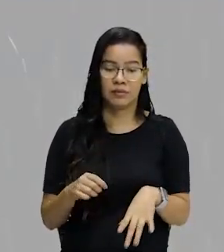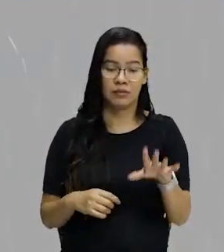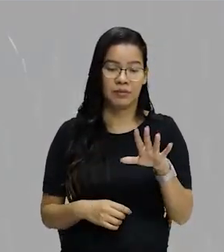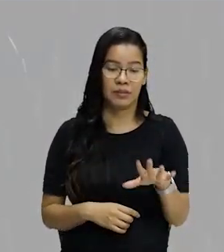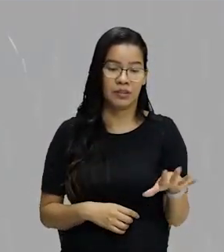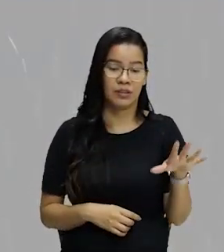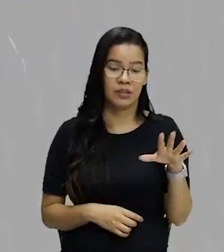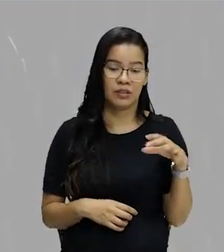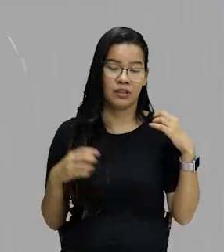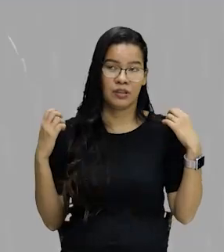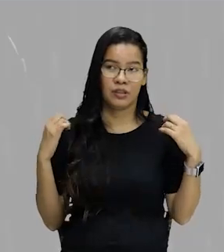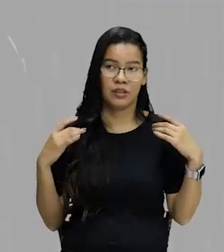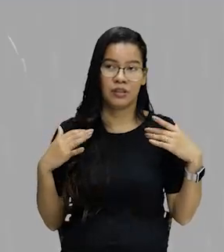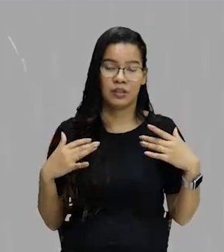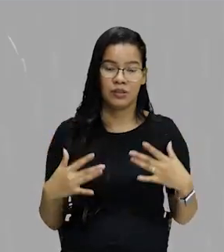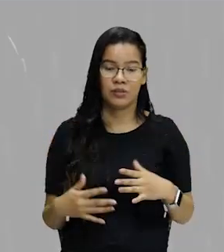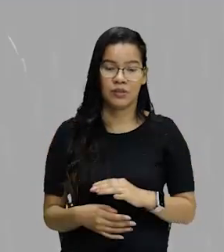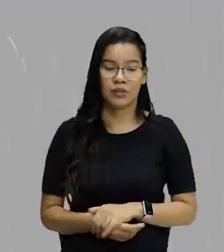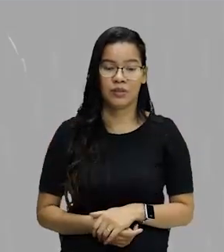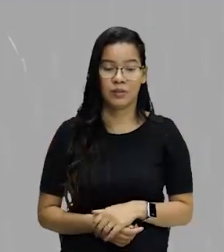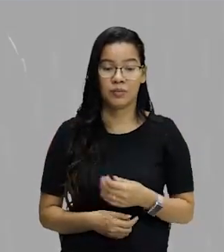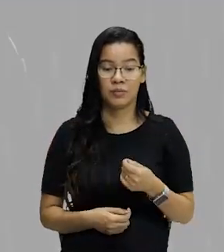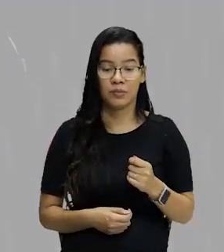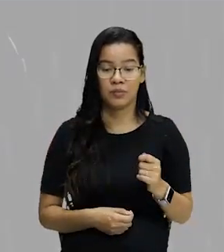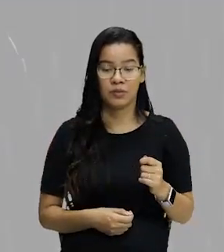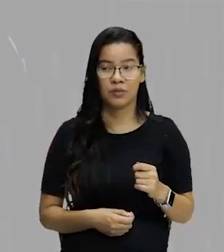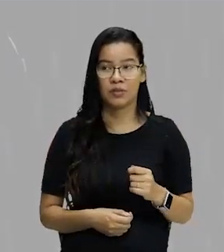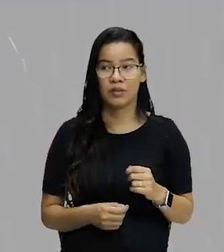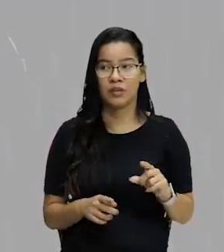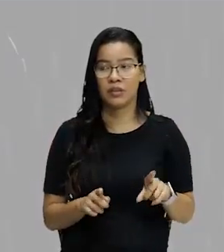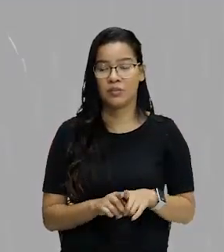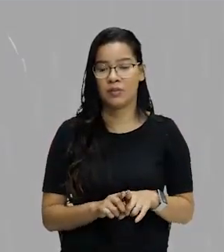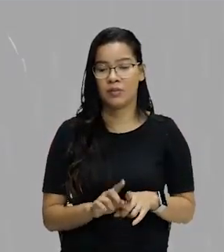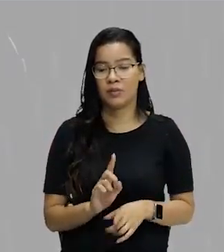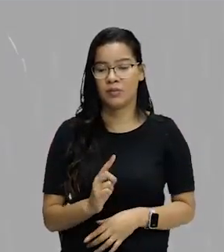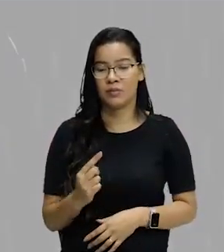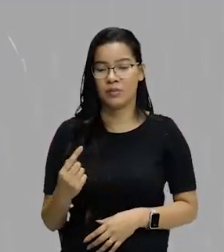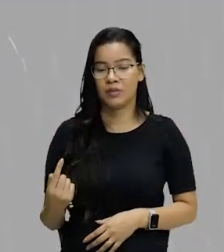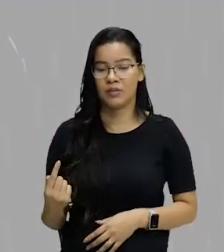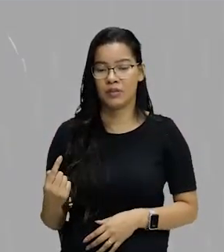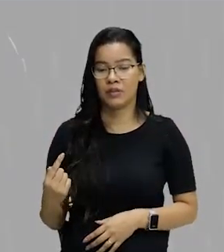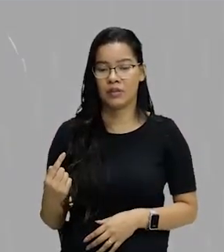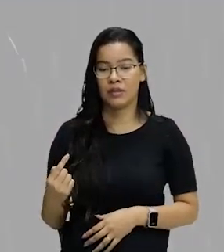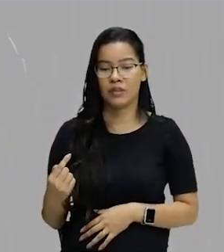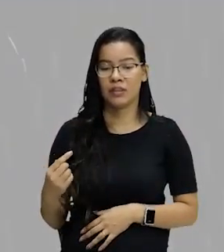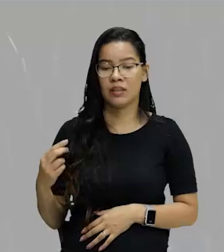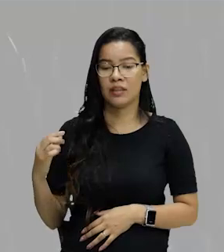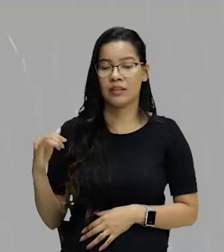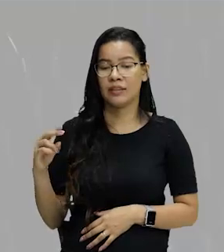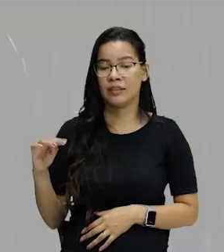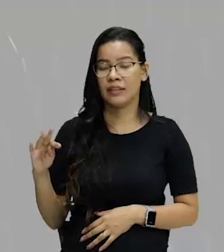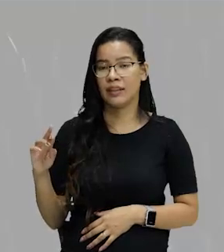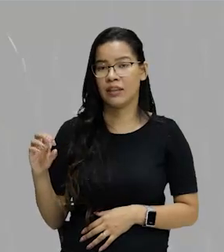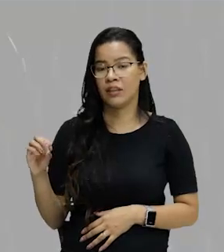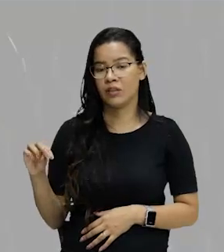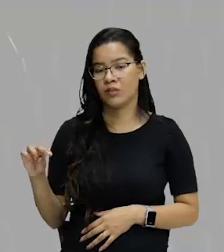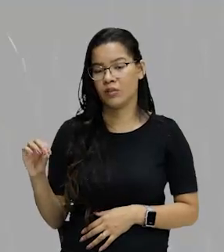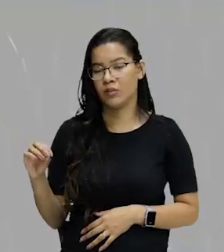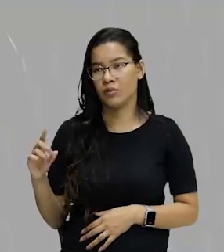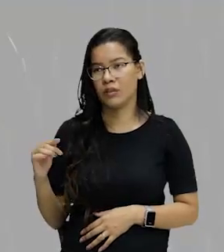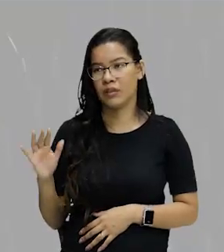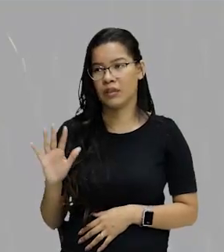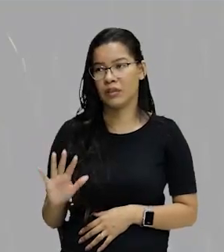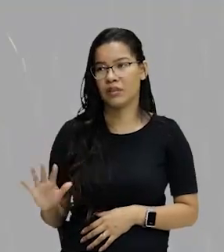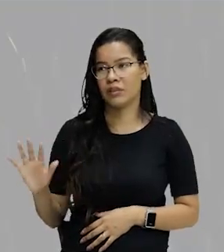natural. Eu posso trazer para um ambiente controlado, para um ambiente interno, para uma